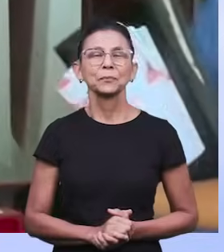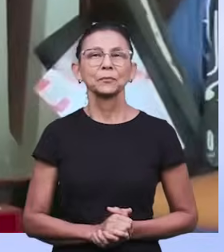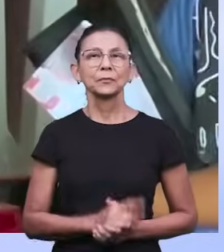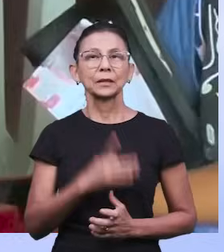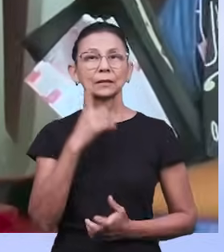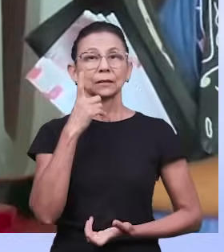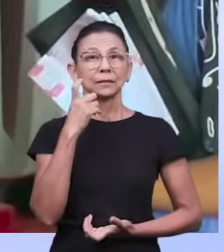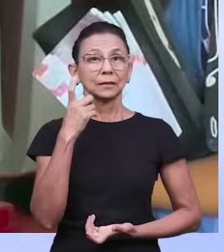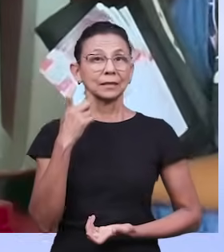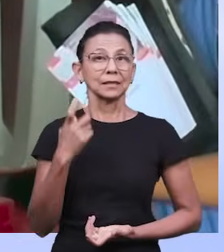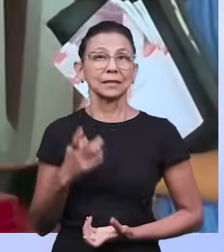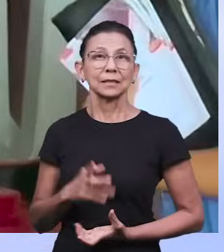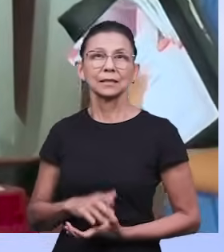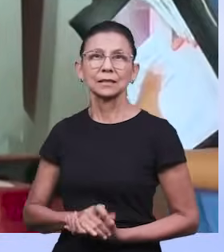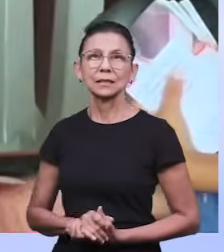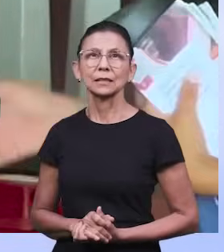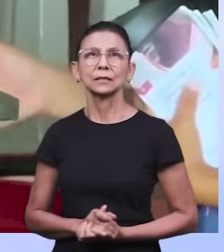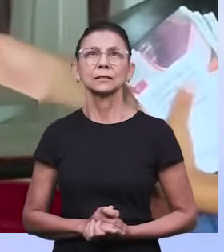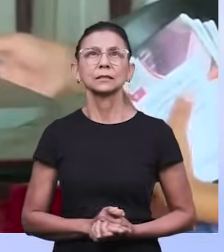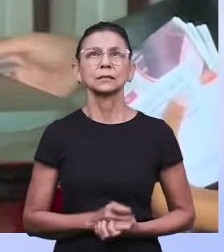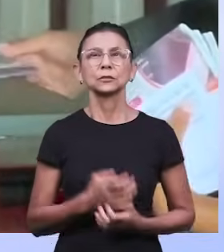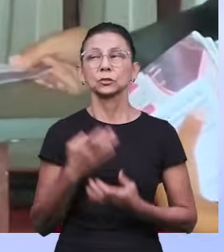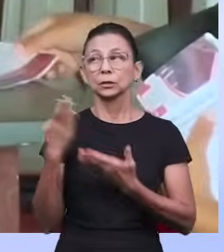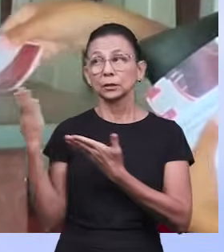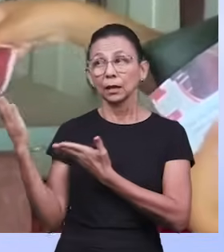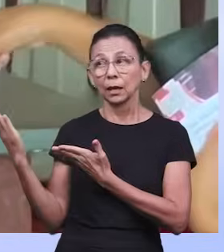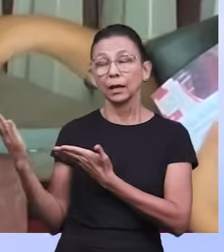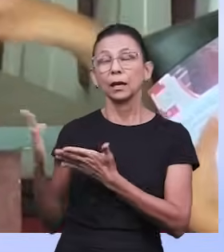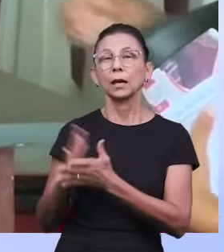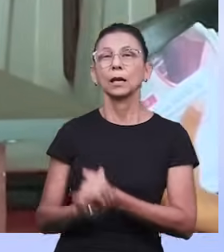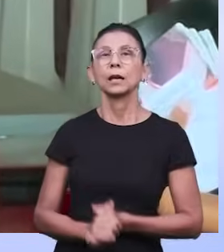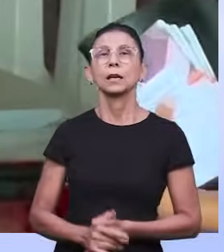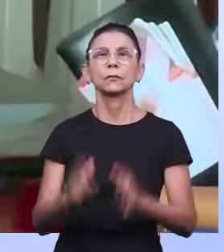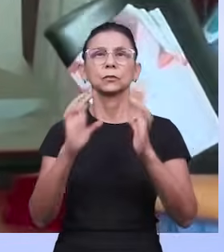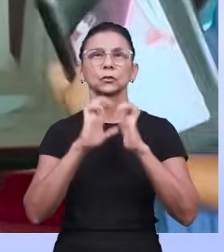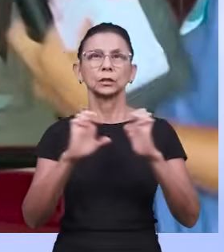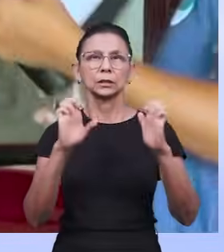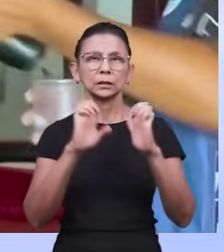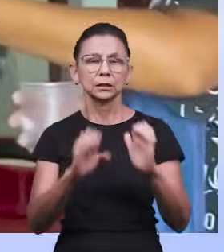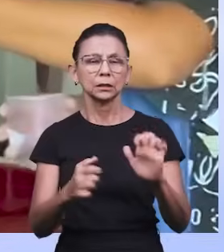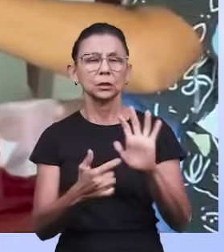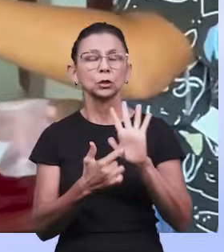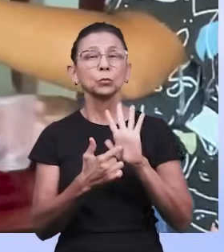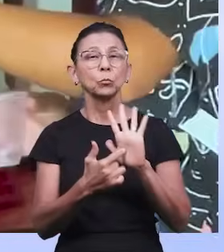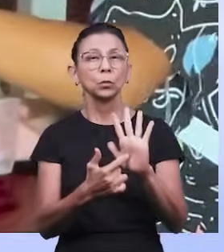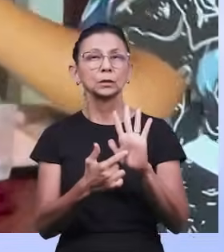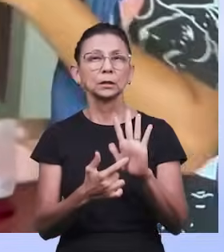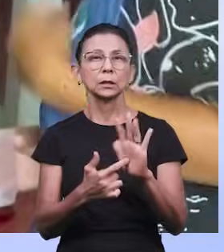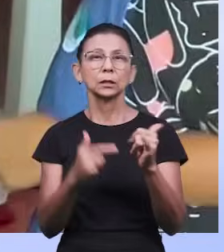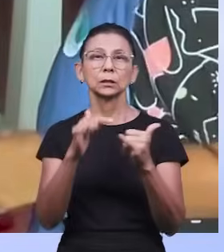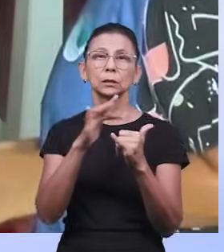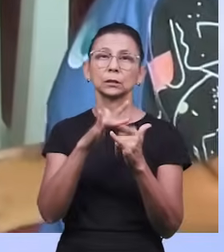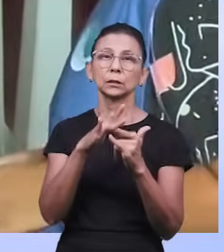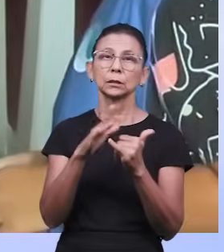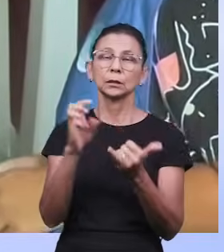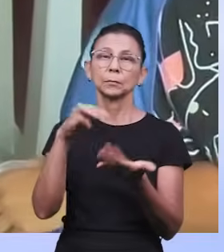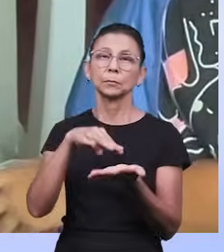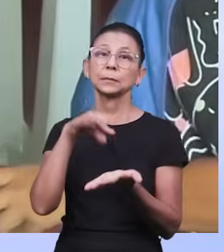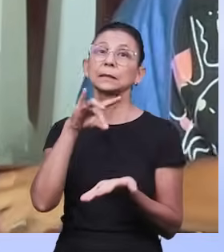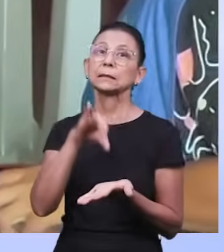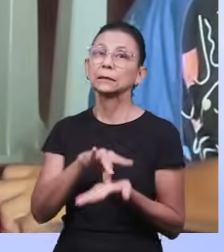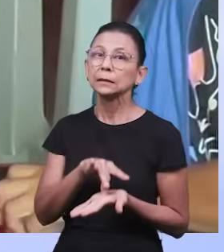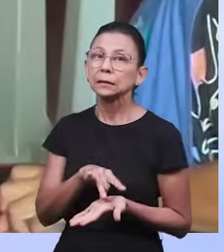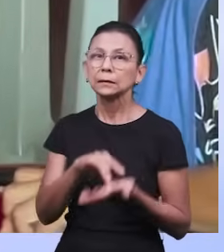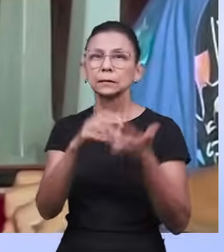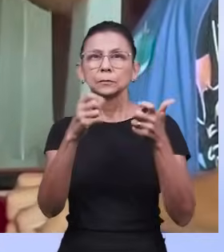os irmãos ali falando da obra, da igreja, falando do canal da igreja. E até na rua